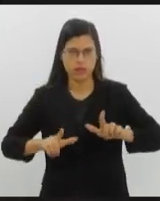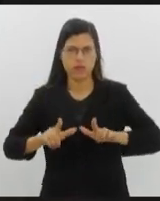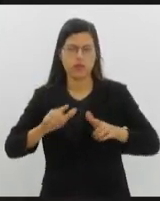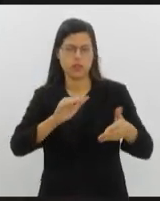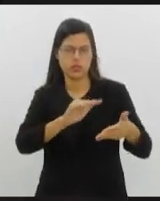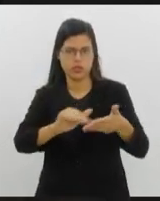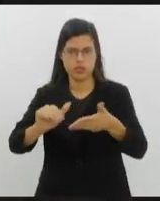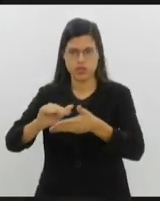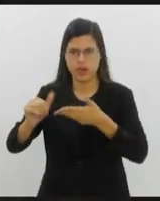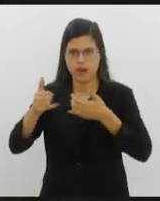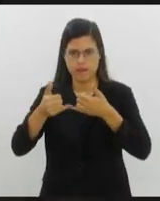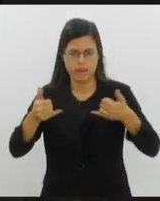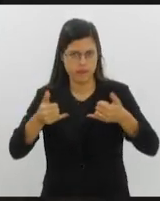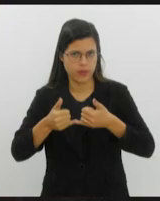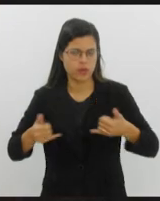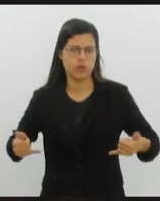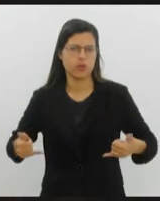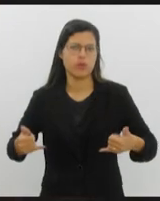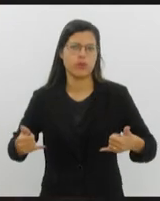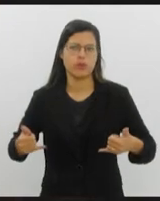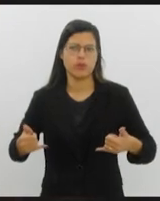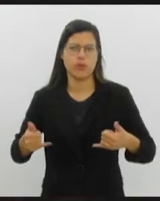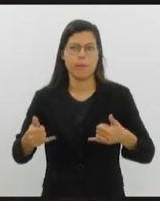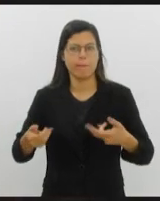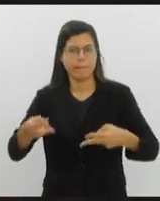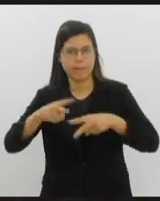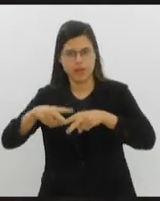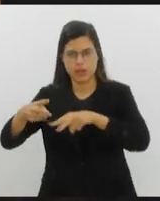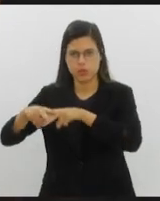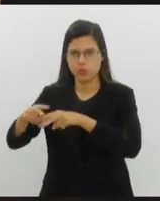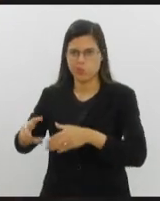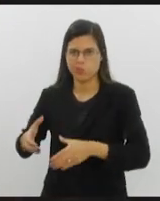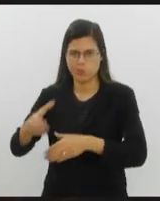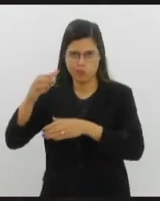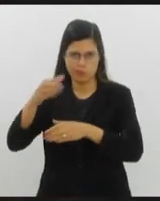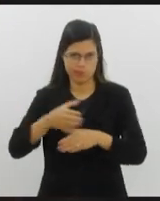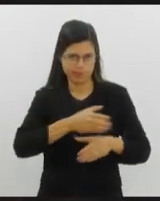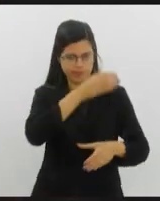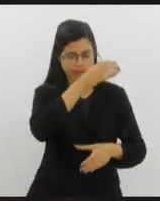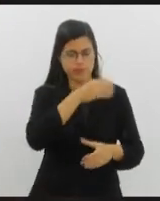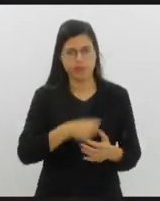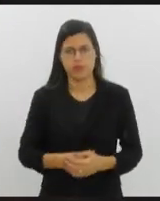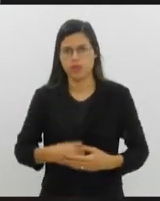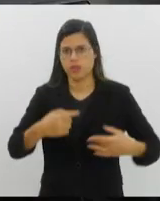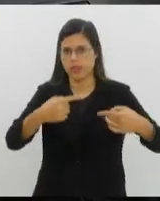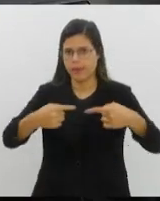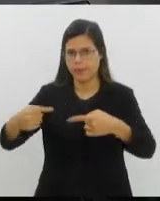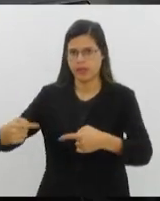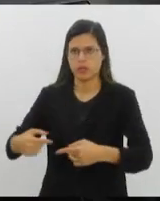e dispositivos inservíveis presos aos postes. Em discussão.